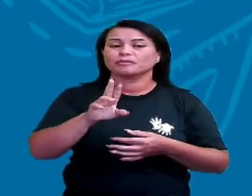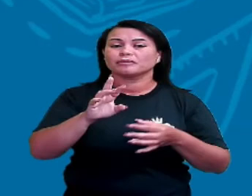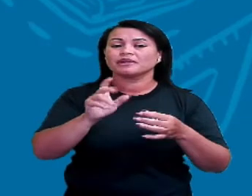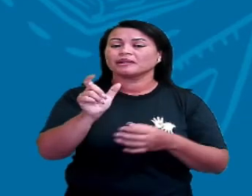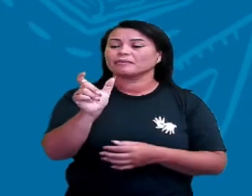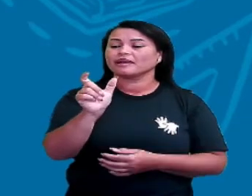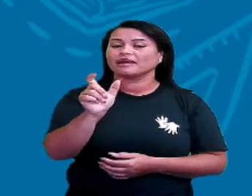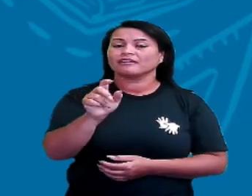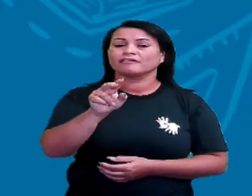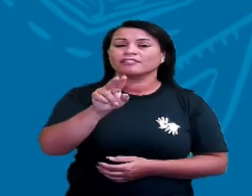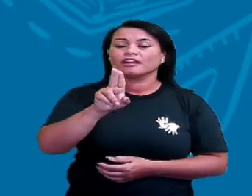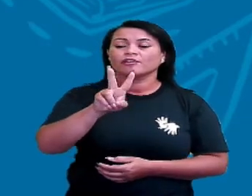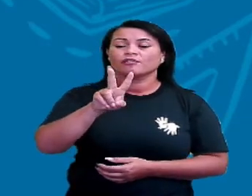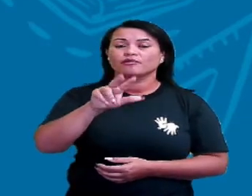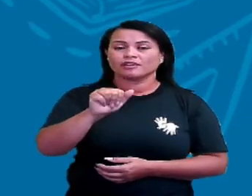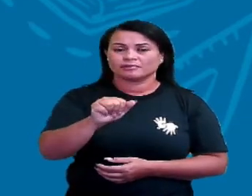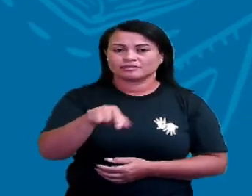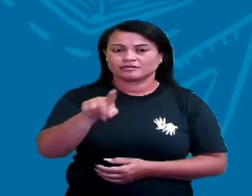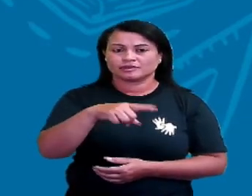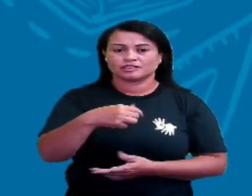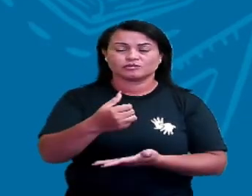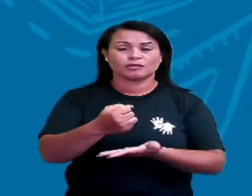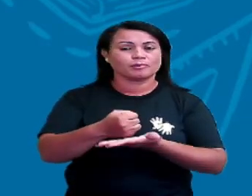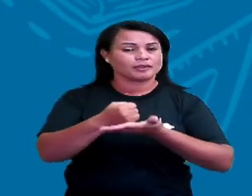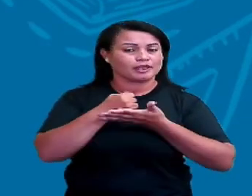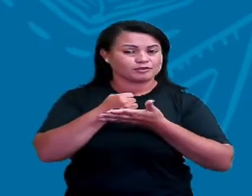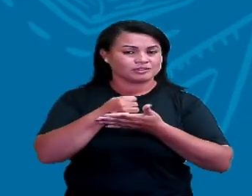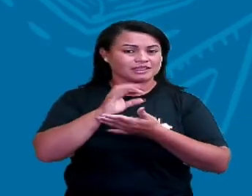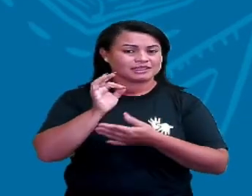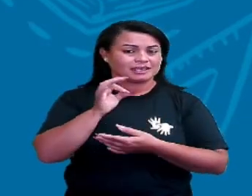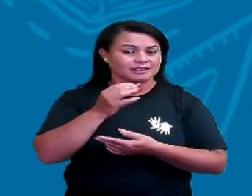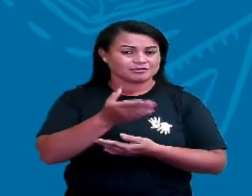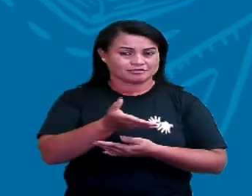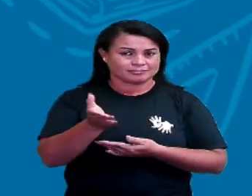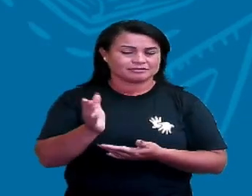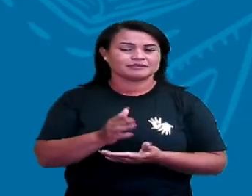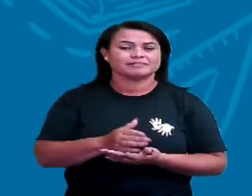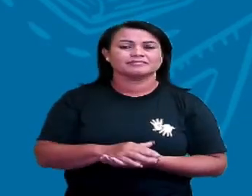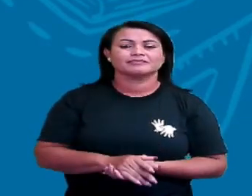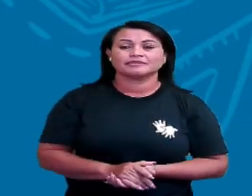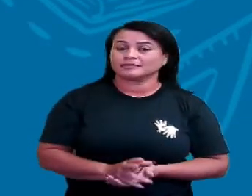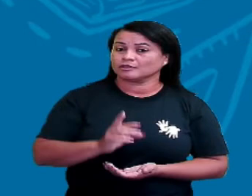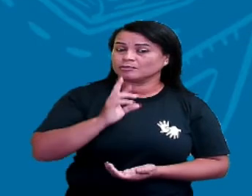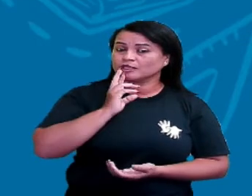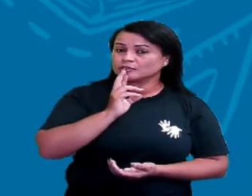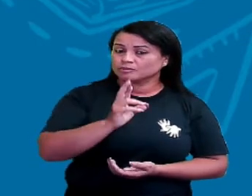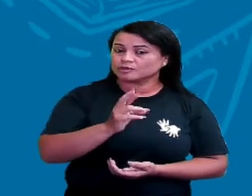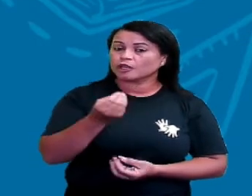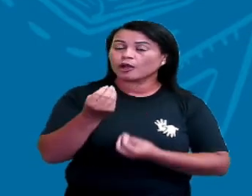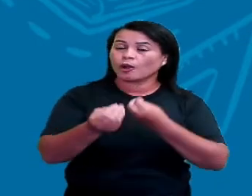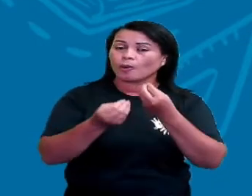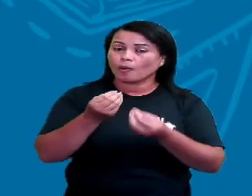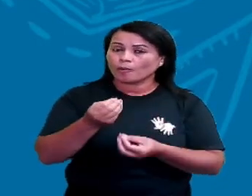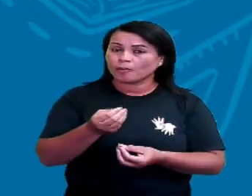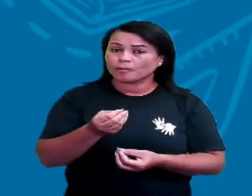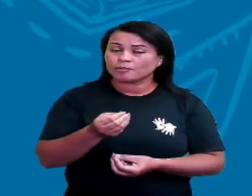Vai aparecer a uva novamente. E agora está aqui a linha. Para fazer